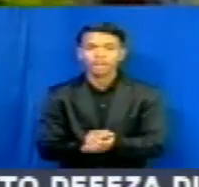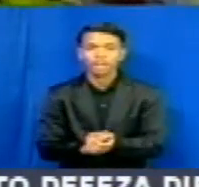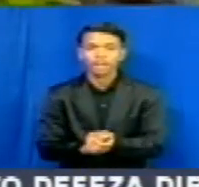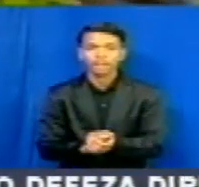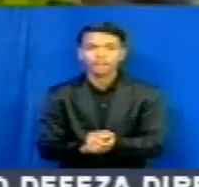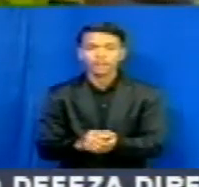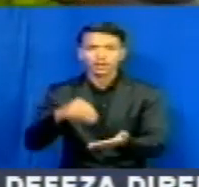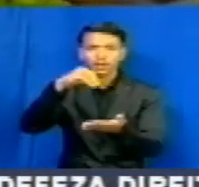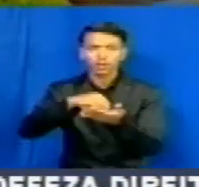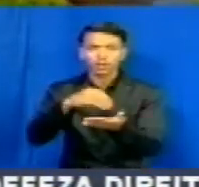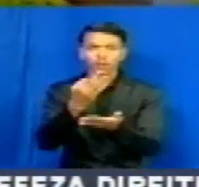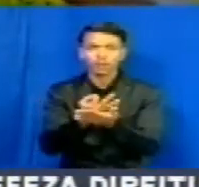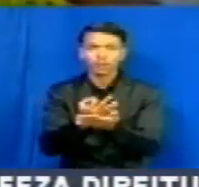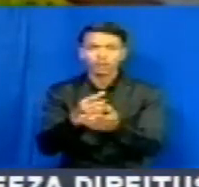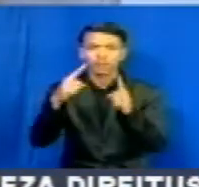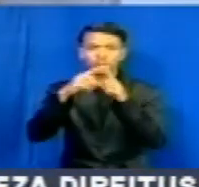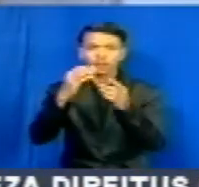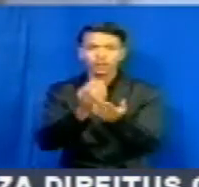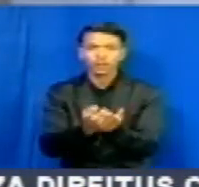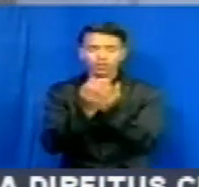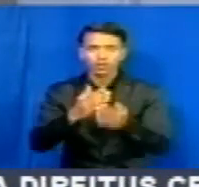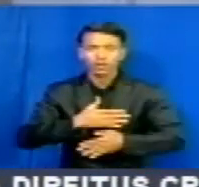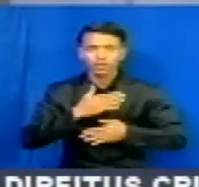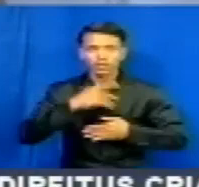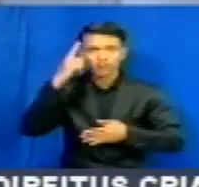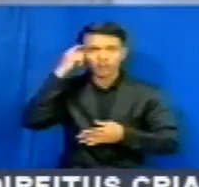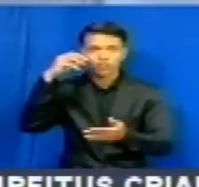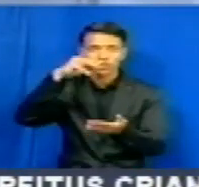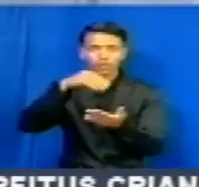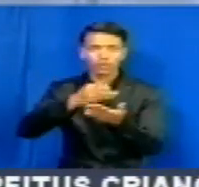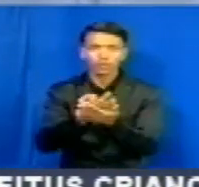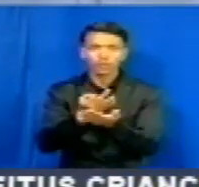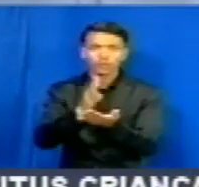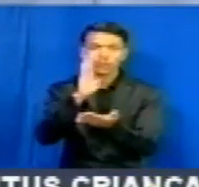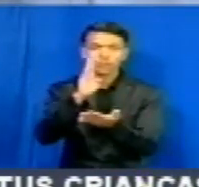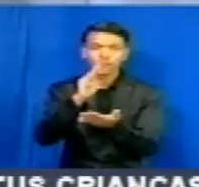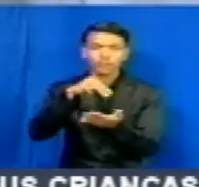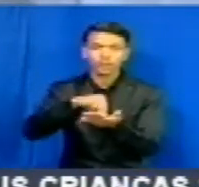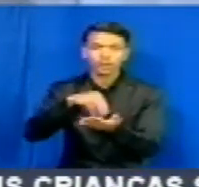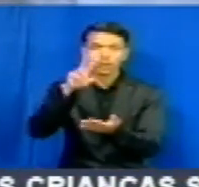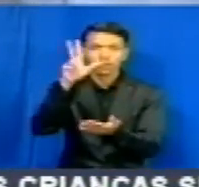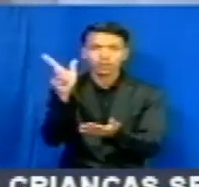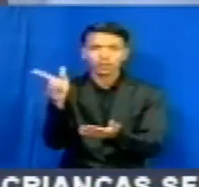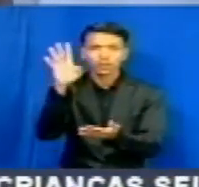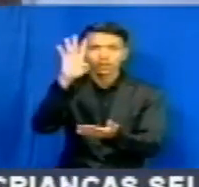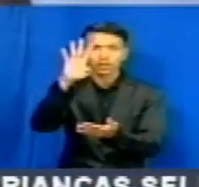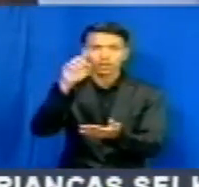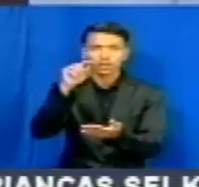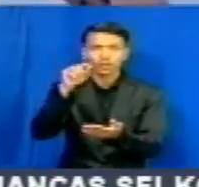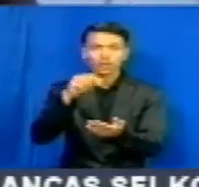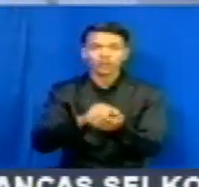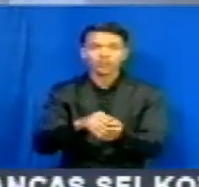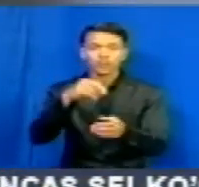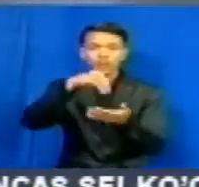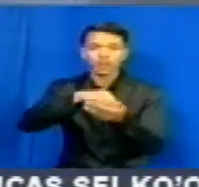la prevê ona orçamento ba Rohak Solok tamba osan milhão sanulo resinat dólar americano nebe aloca e hatinan rihun